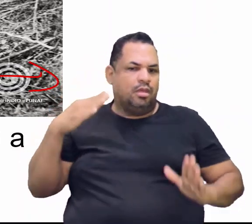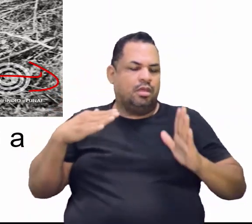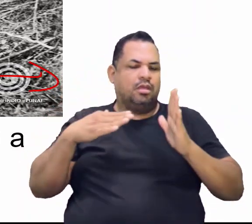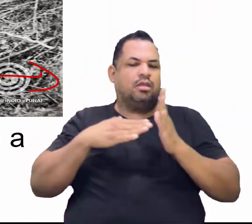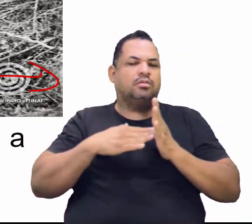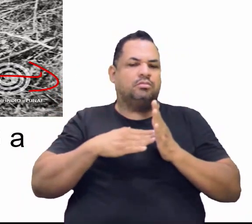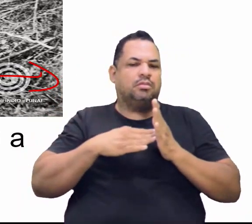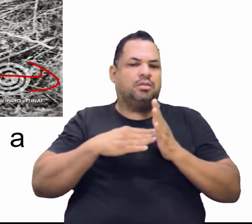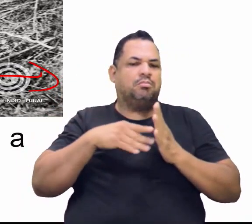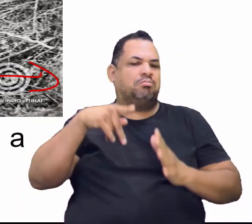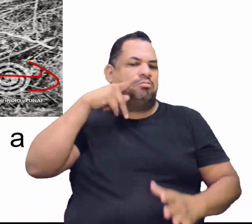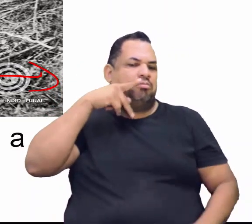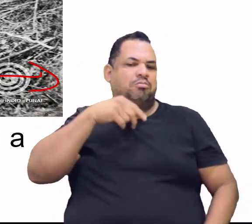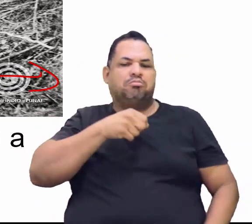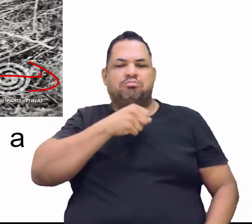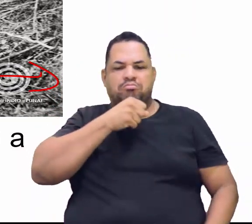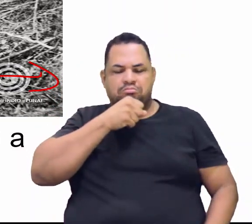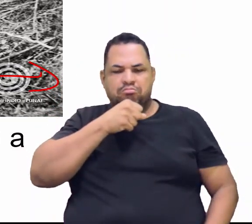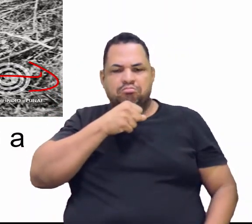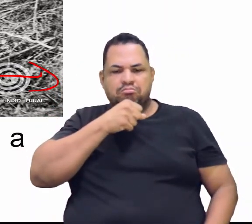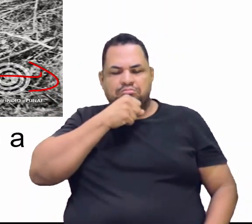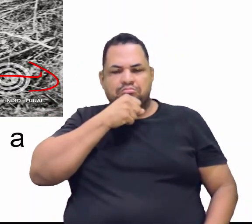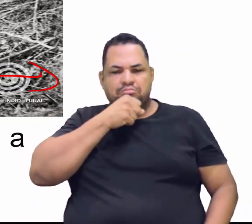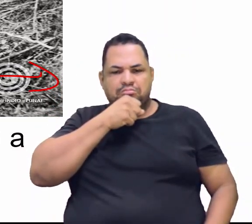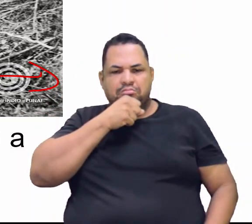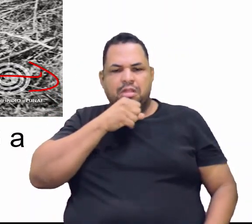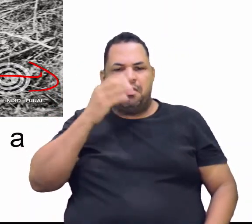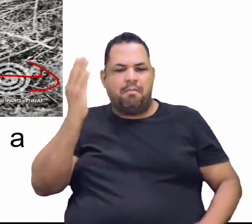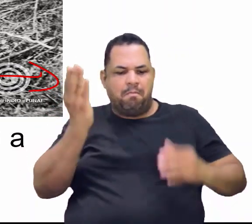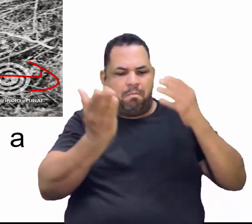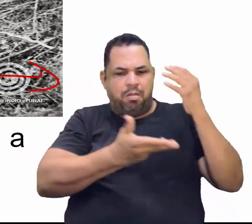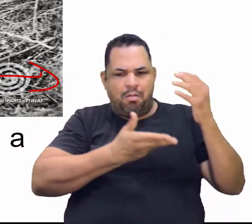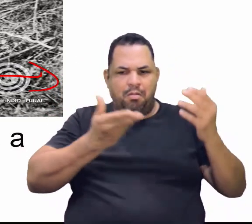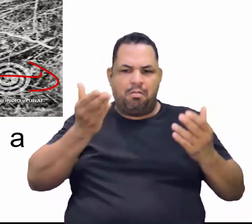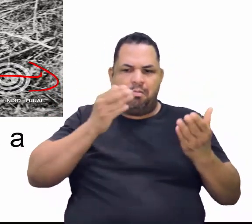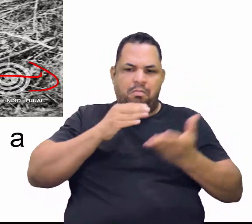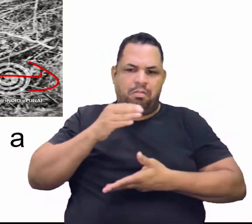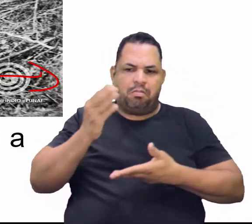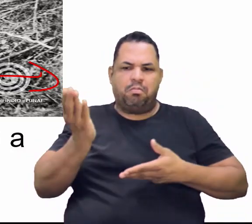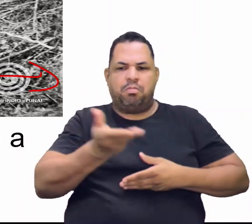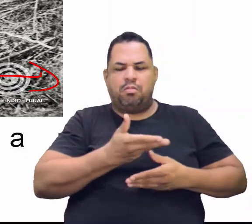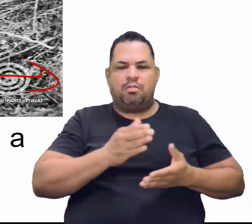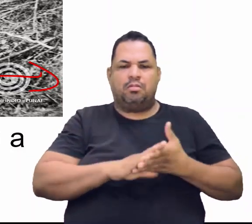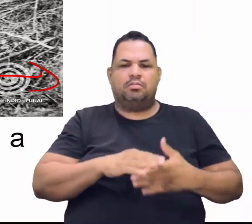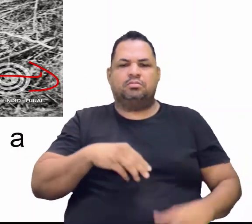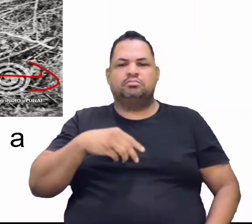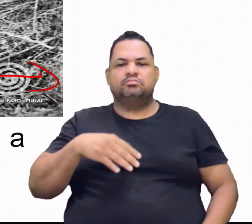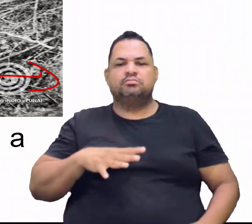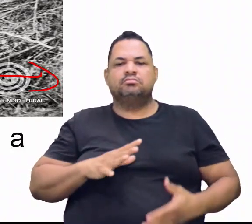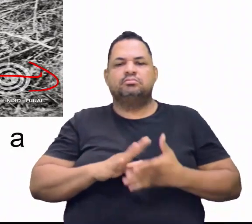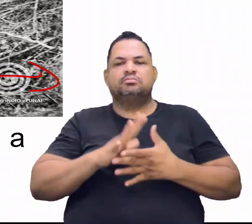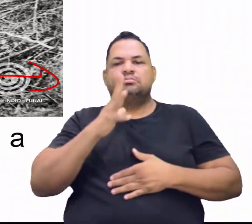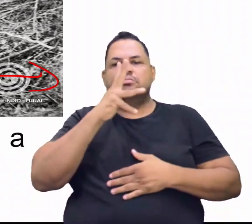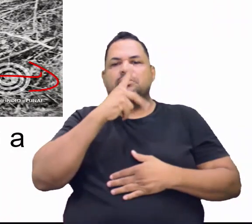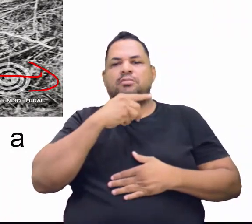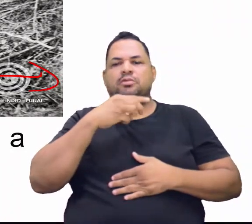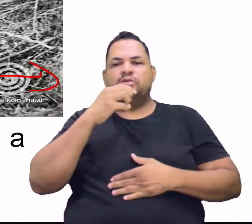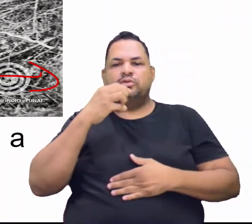até aqui fazendo isso? Sim. Sim. Não é à toa que foram 3 anos,